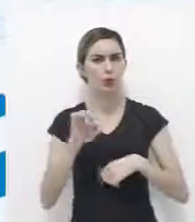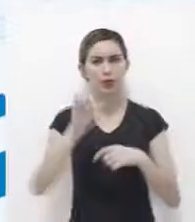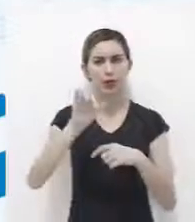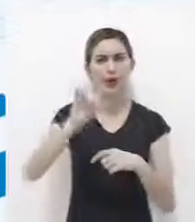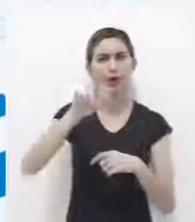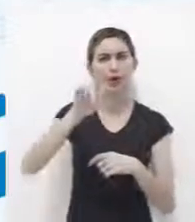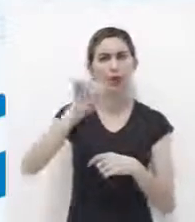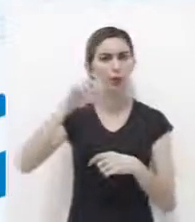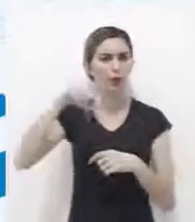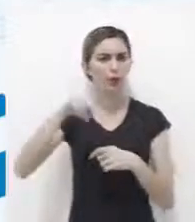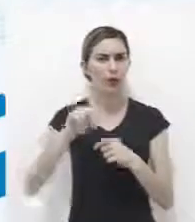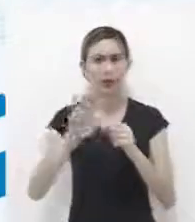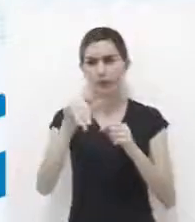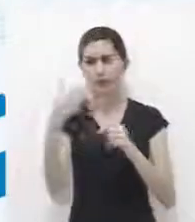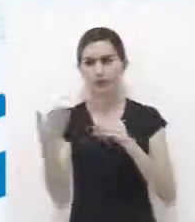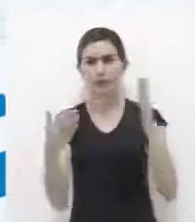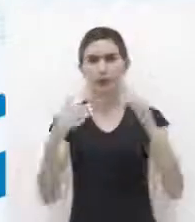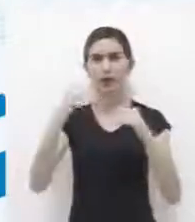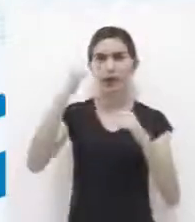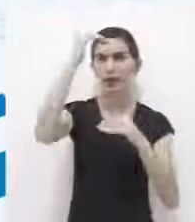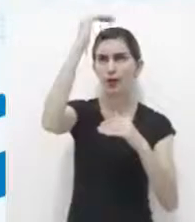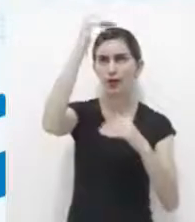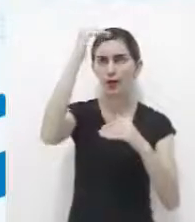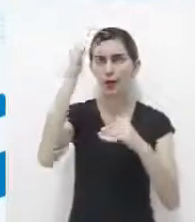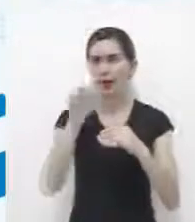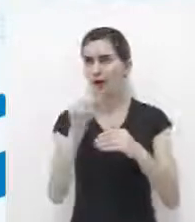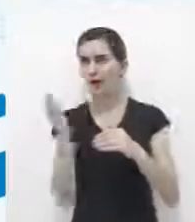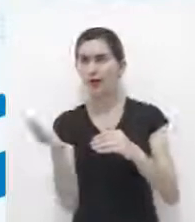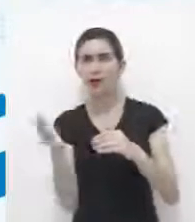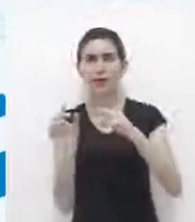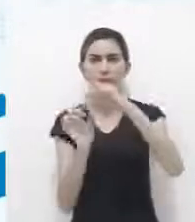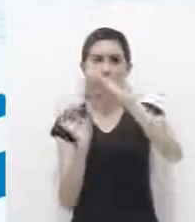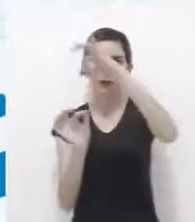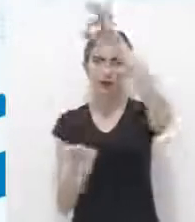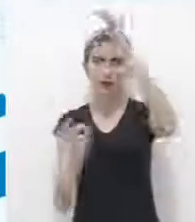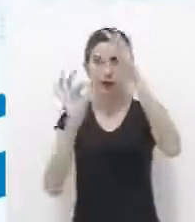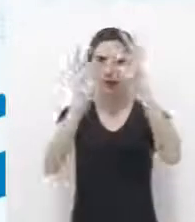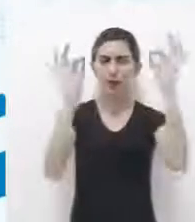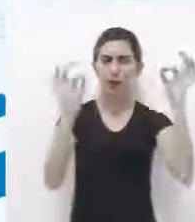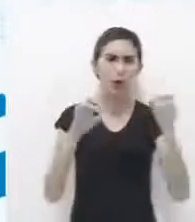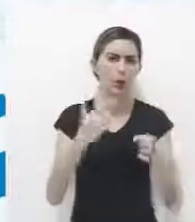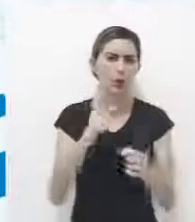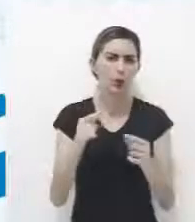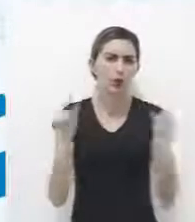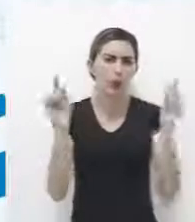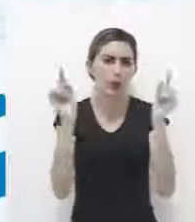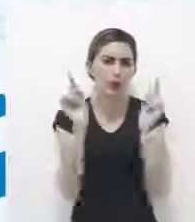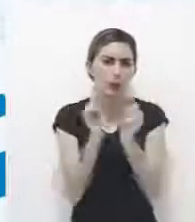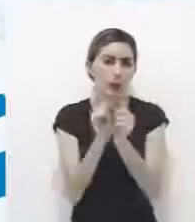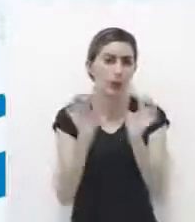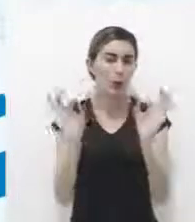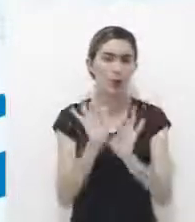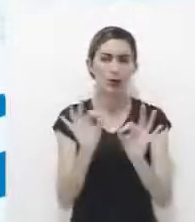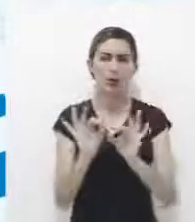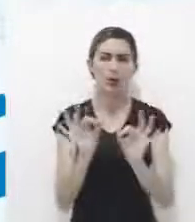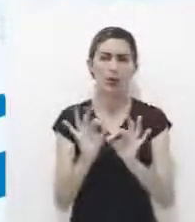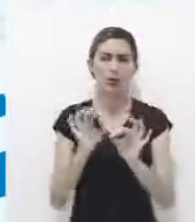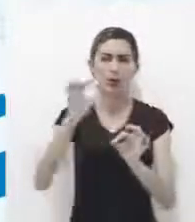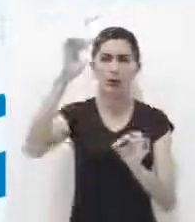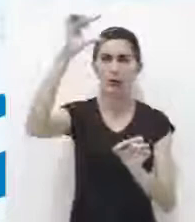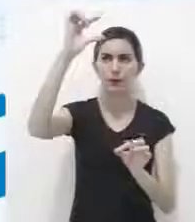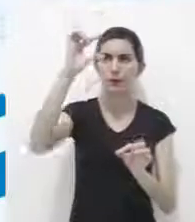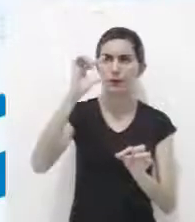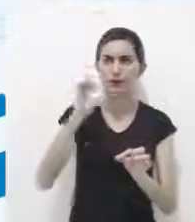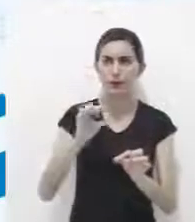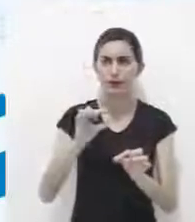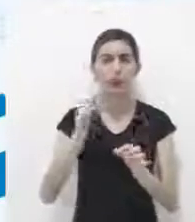incompatibilidade entre a diagonal e o lado. Ou seja, não há um pedacinho menor que seja tirado